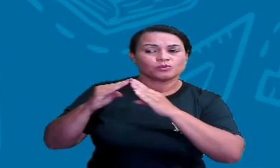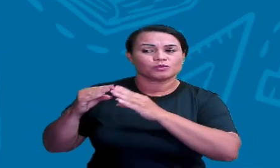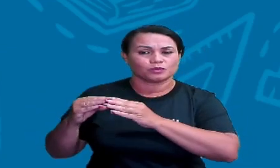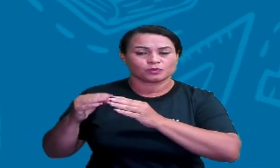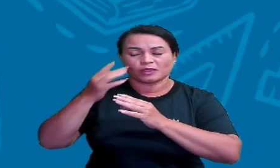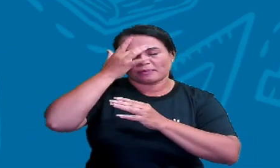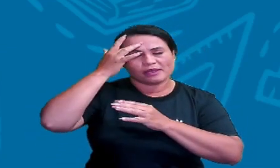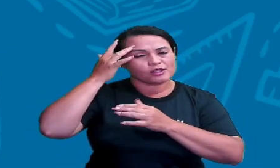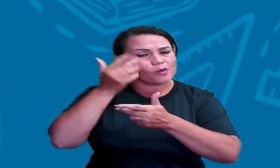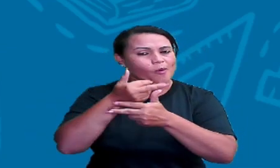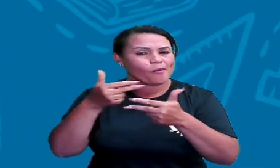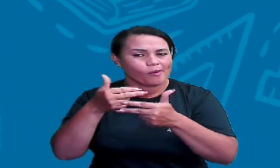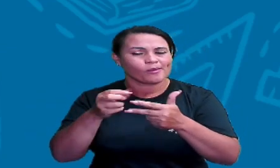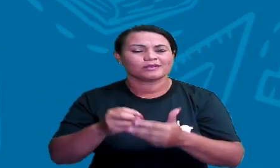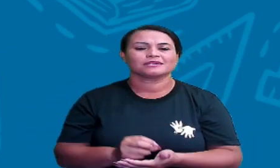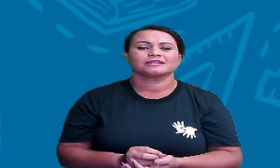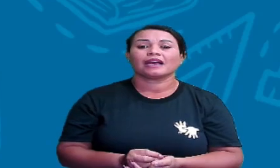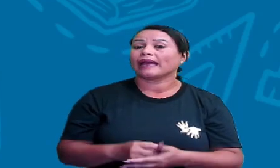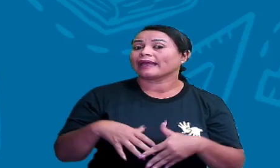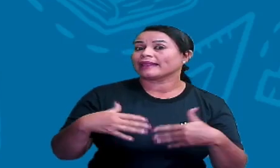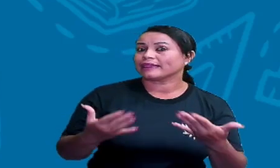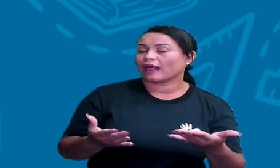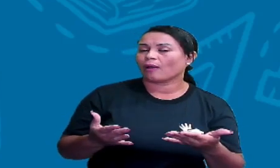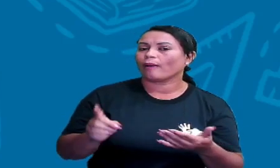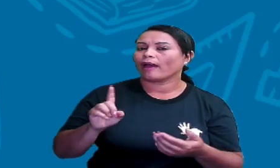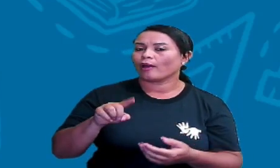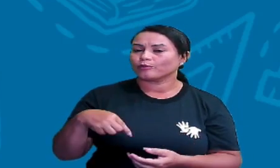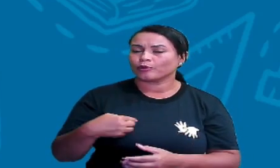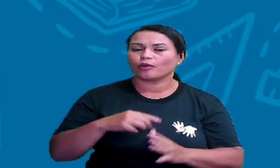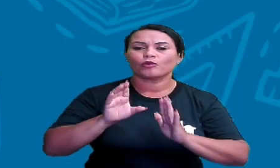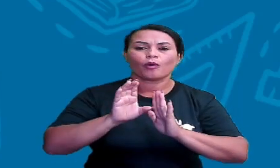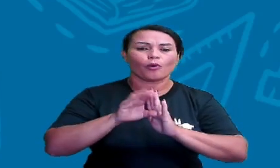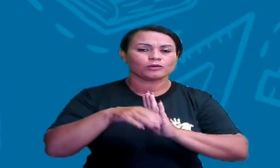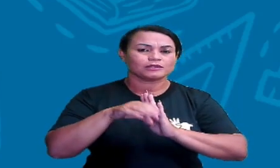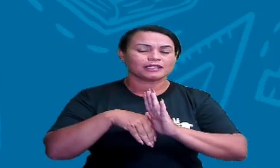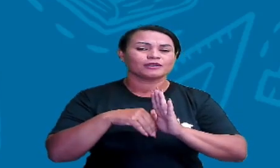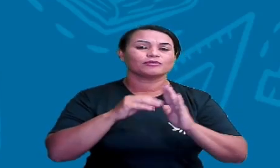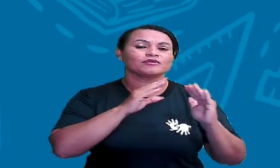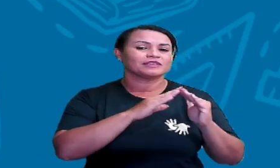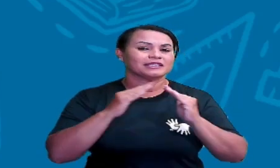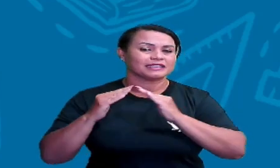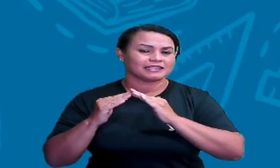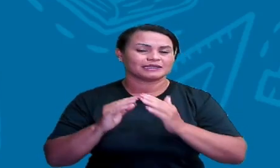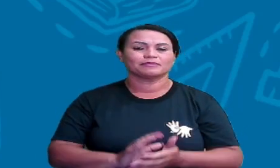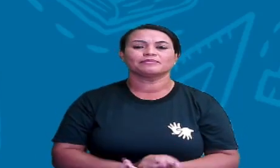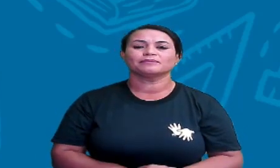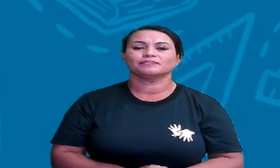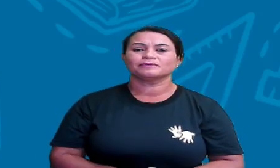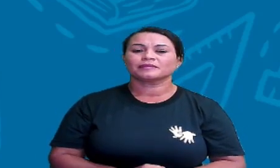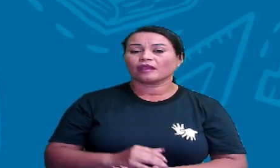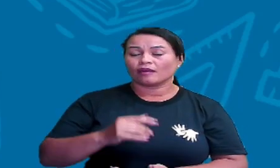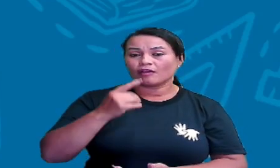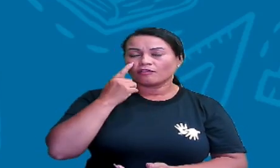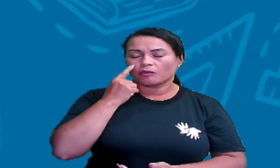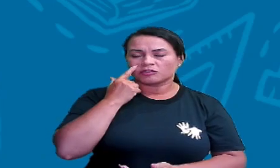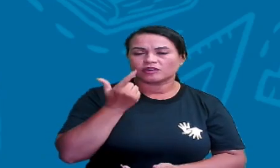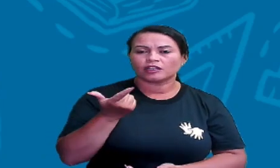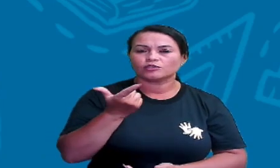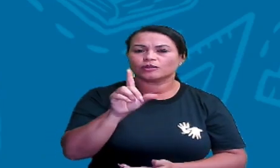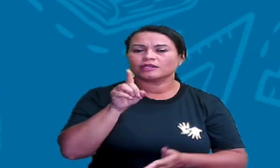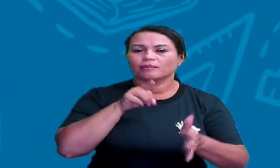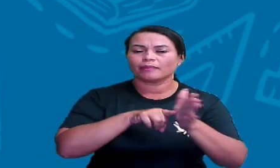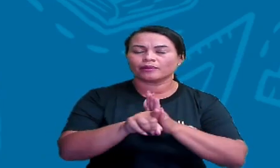De proximidade. Esse aí é o nosso conceito de vizinhança. Vamos para a nossa próxima